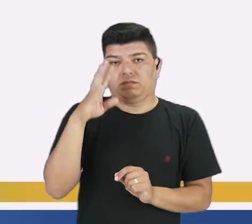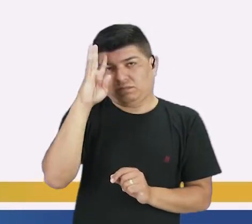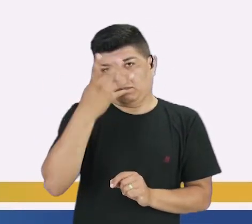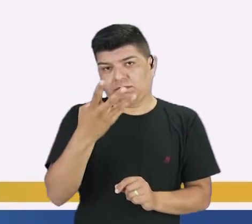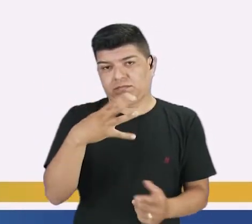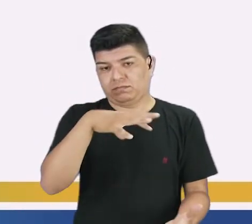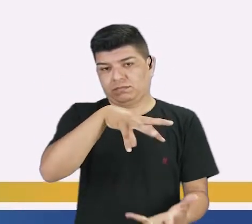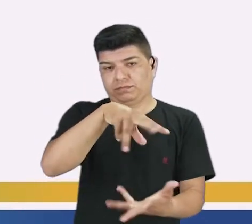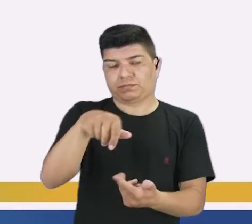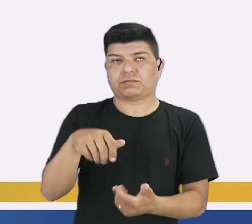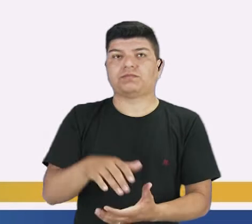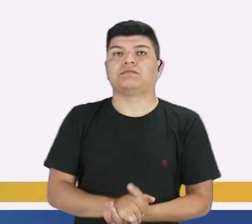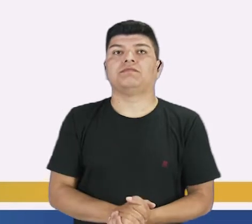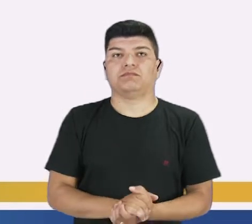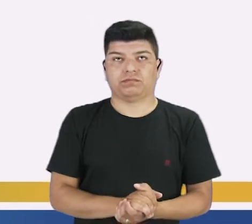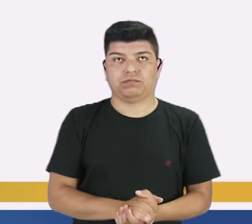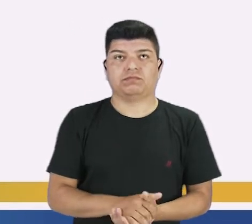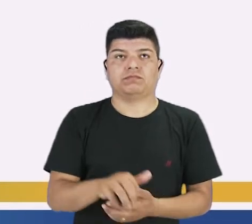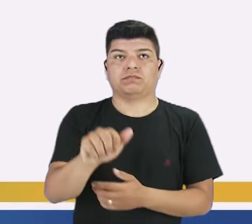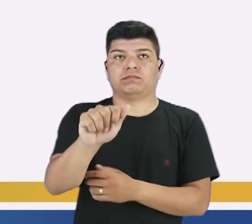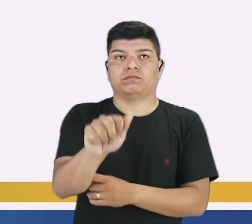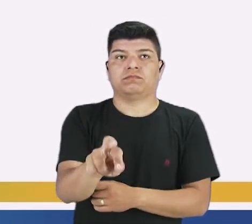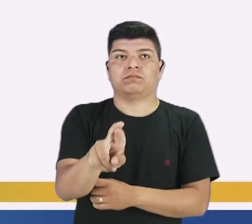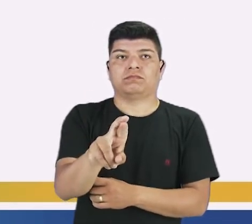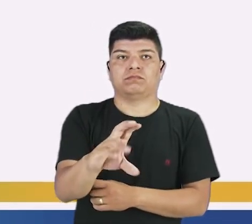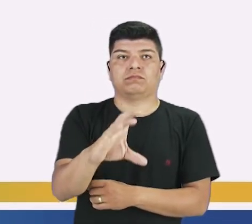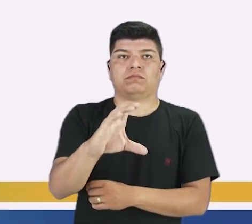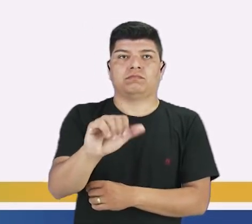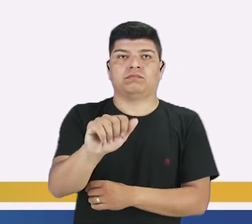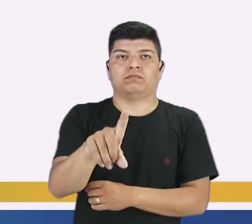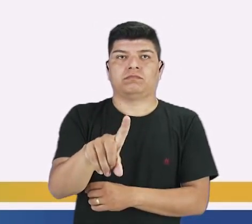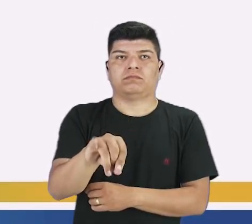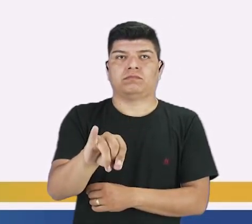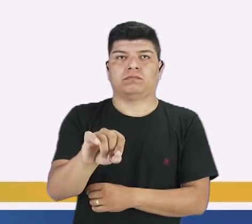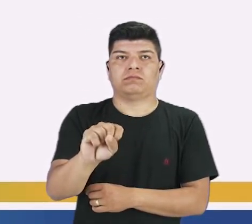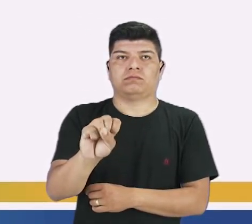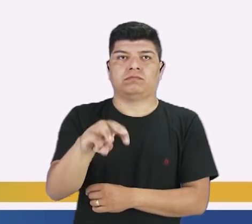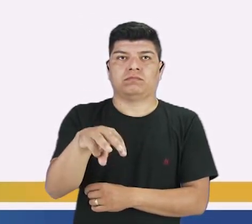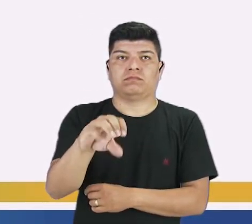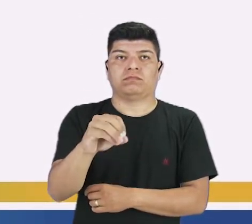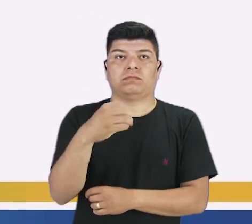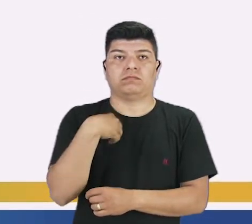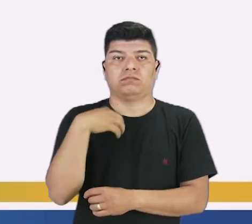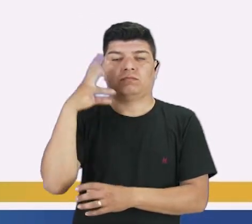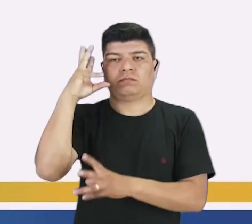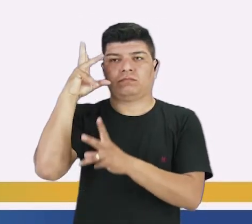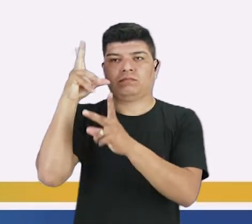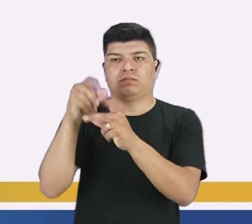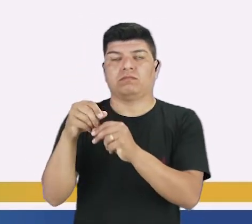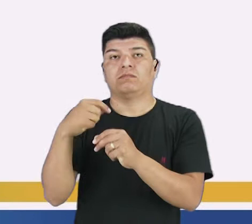descoberta, tá? E o arcadismo que vem depois resgatando essas